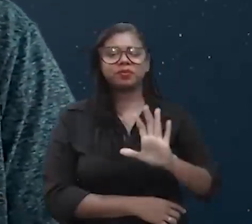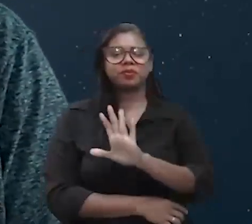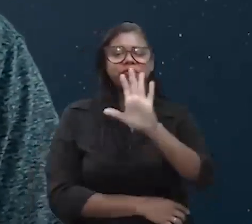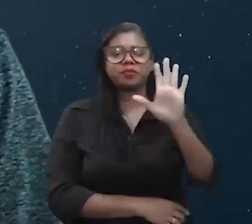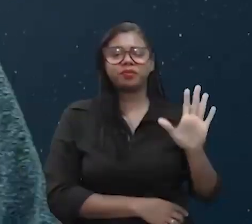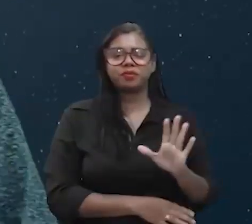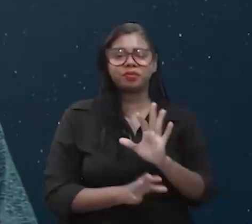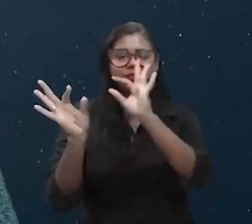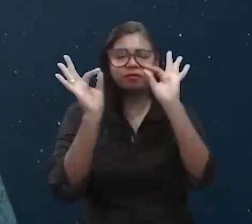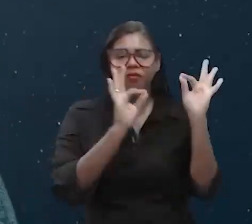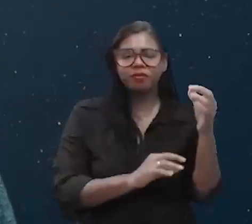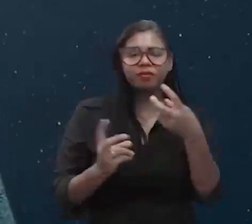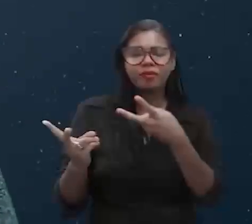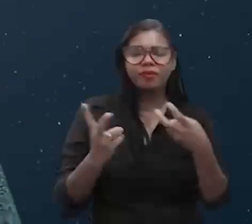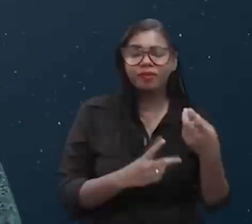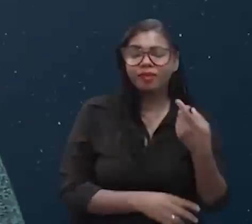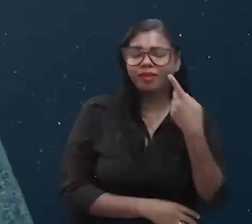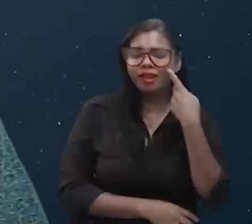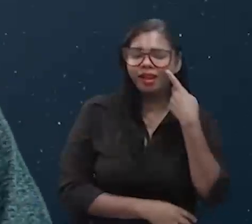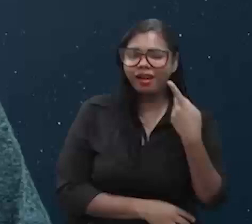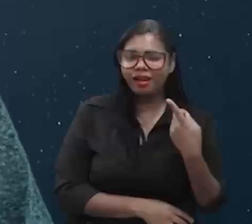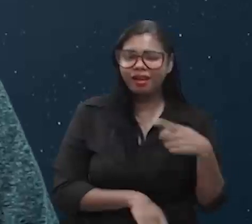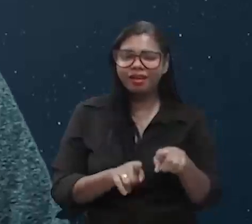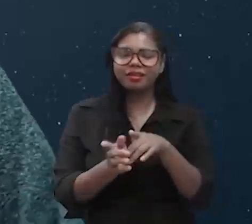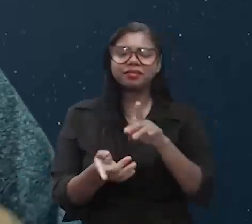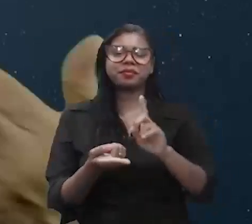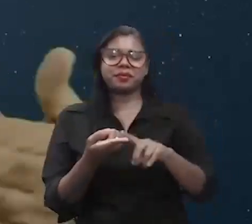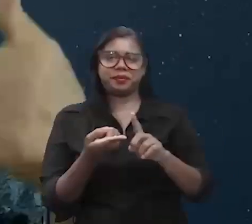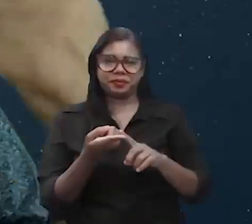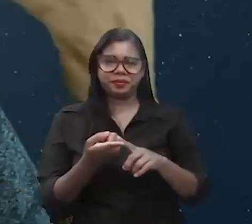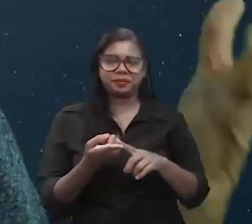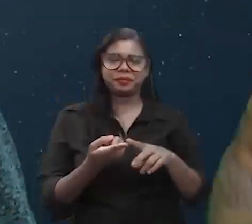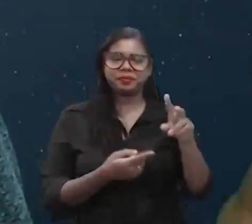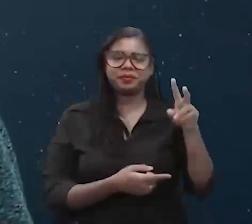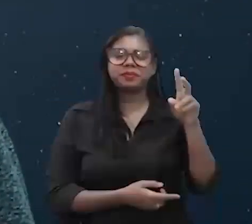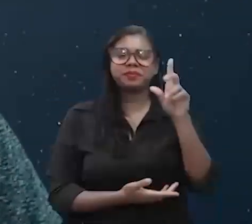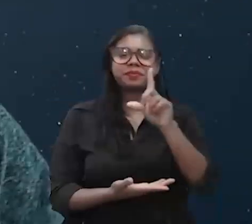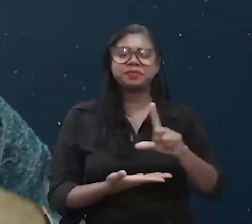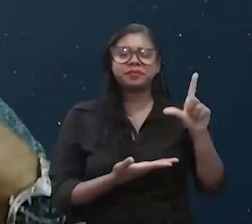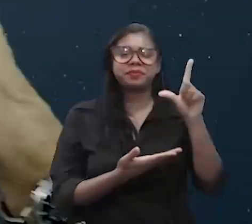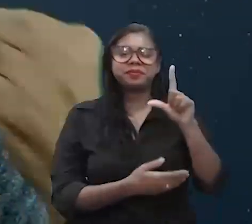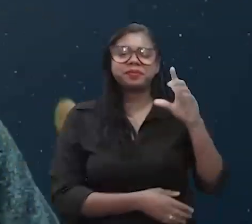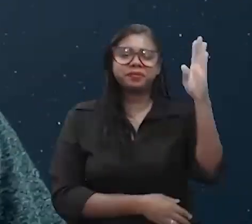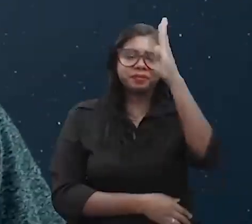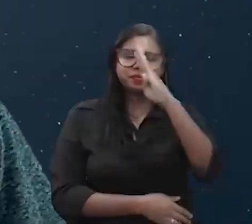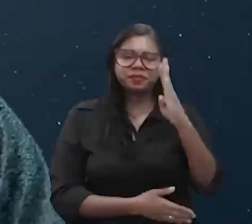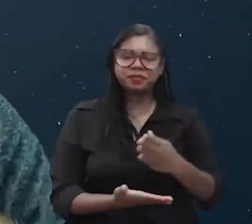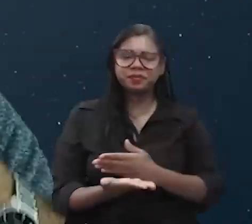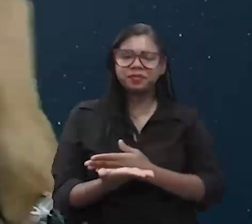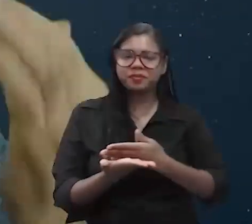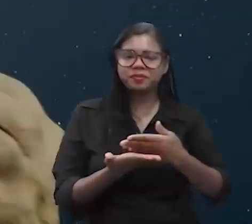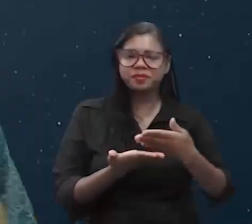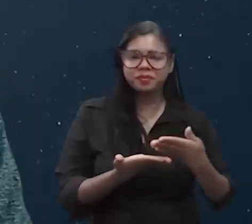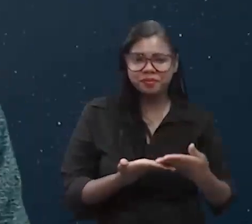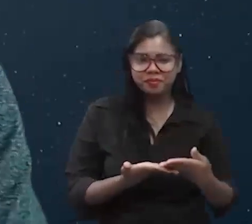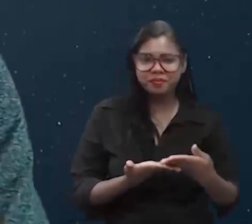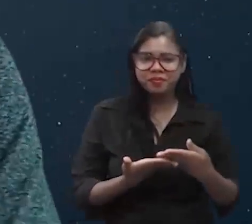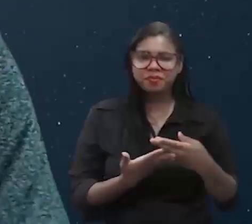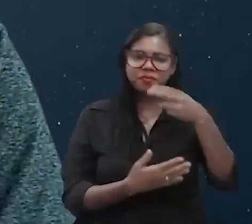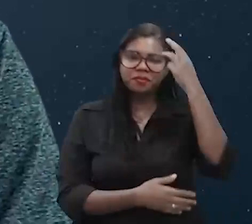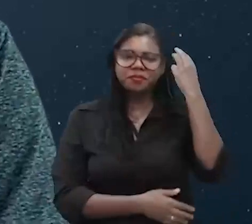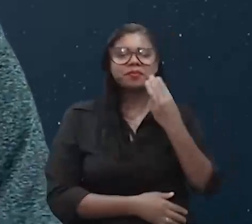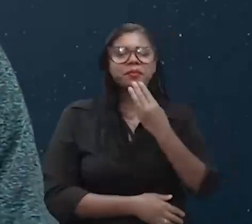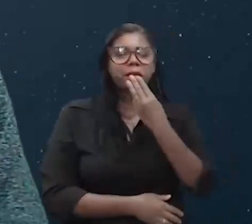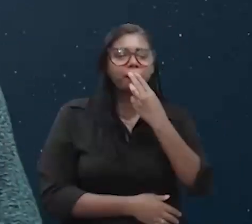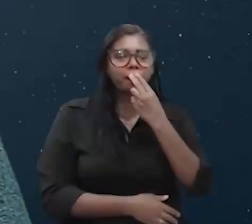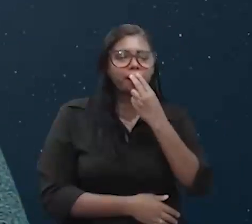tomando o mundo, a literatura brasileira, que, na verdade, começou lá com Machado de Assis, com Alencar. A Europa tomou